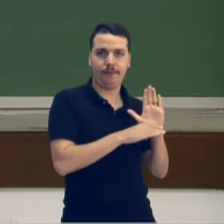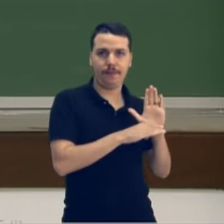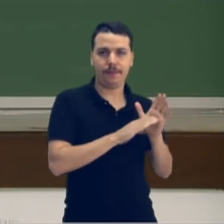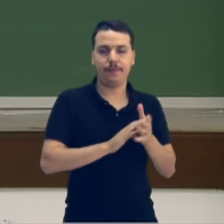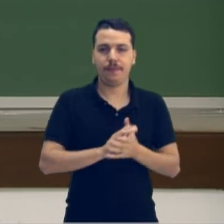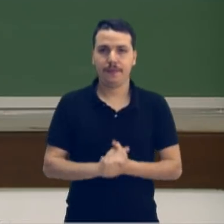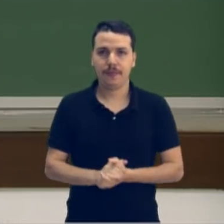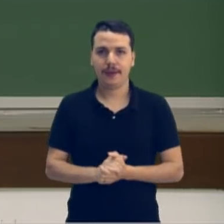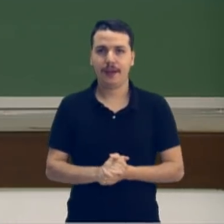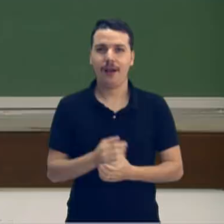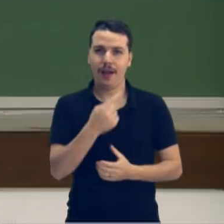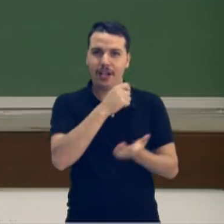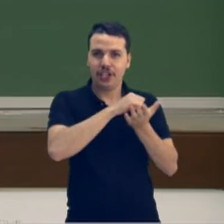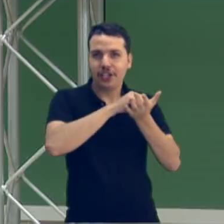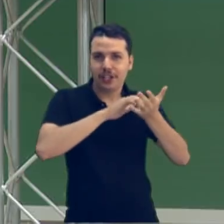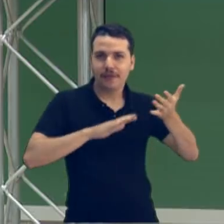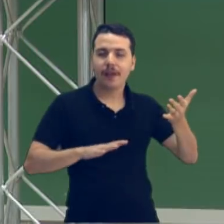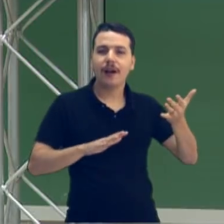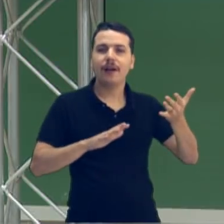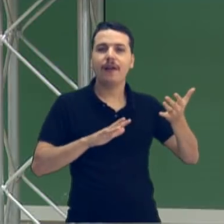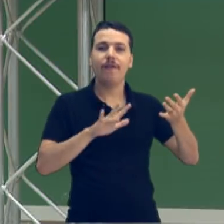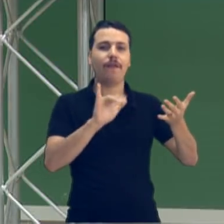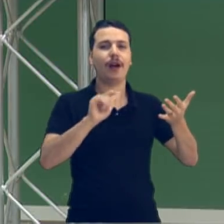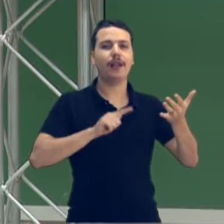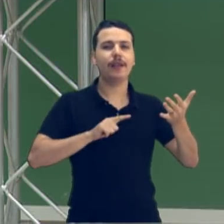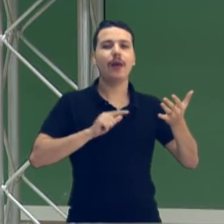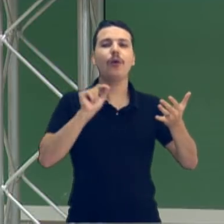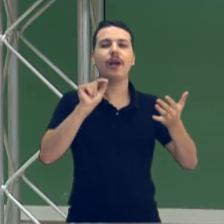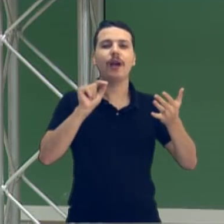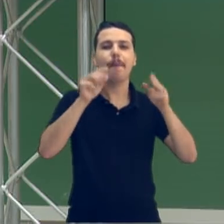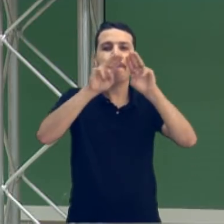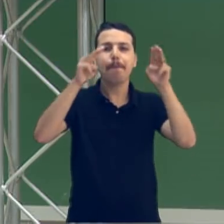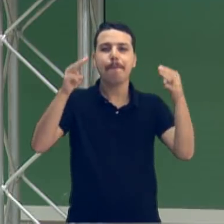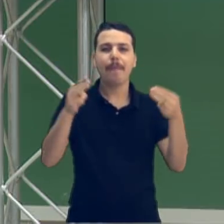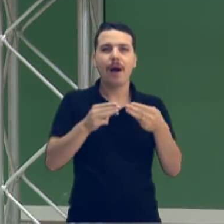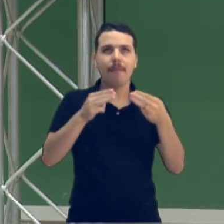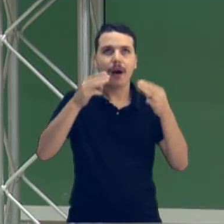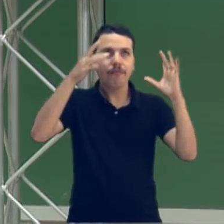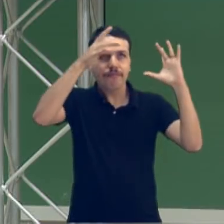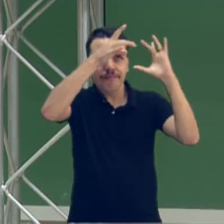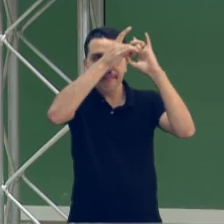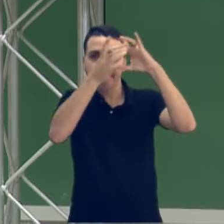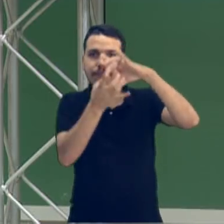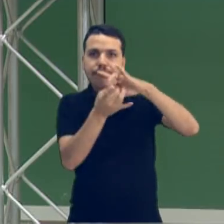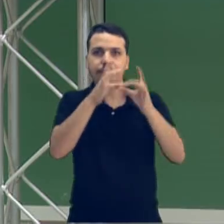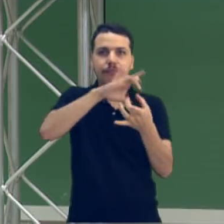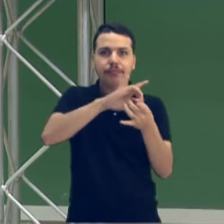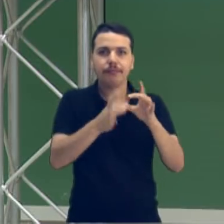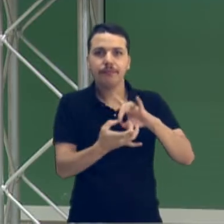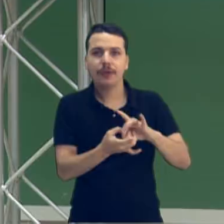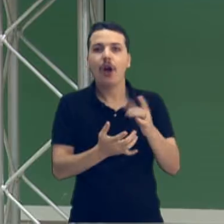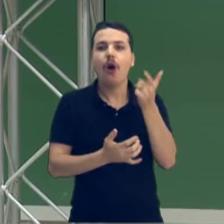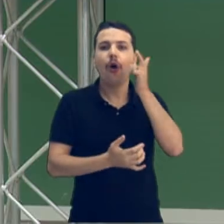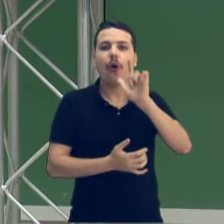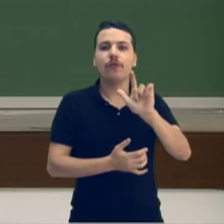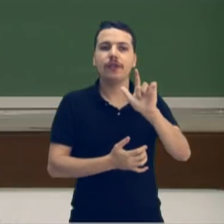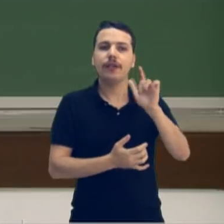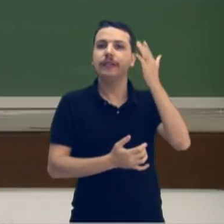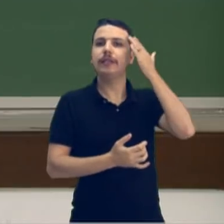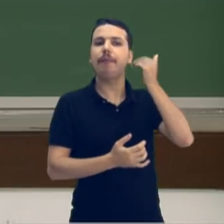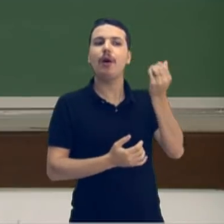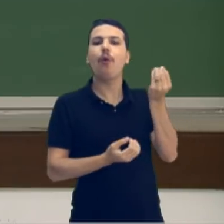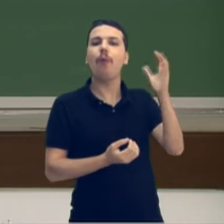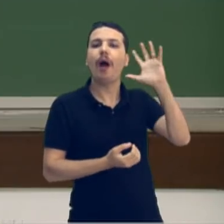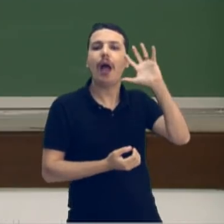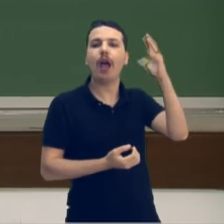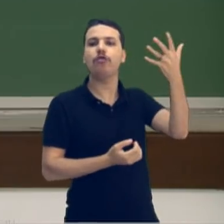vamos usar bastante um mapa mental para construir a resolução do problema. Veja bem, ele tem